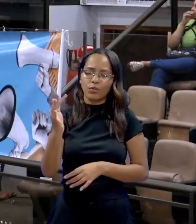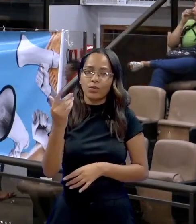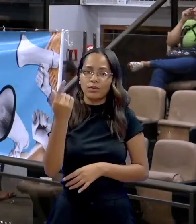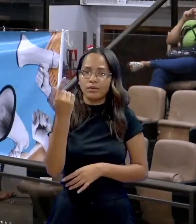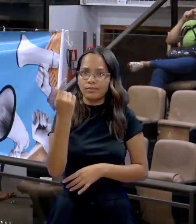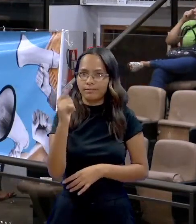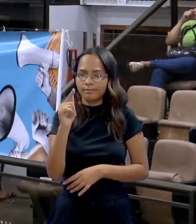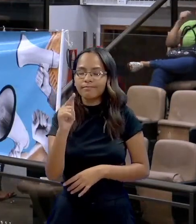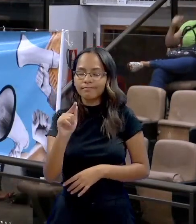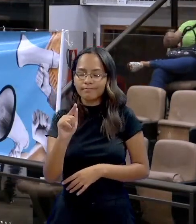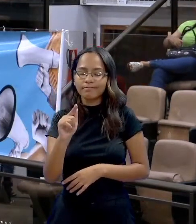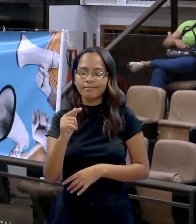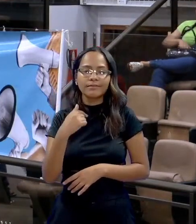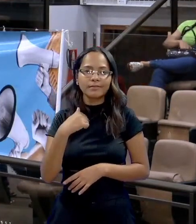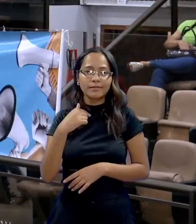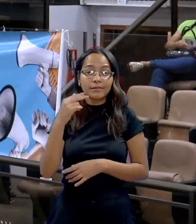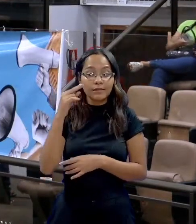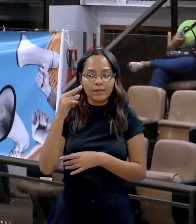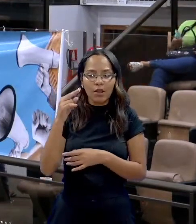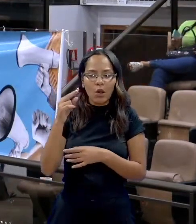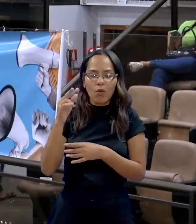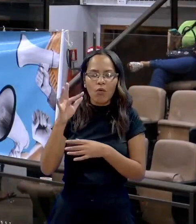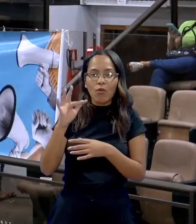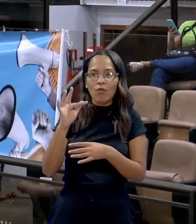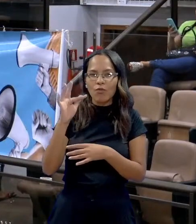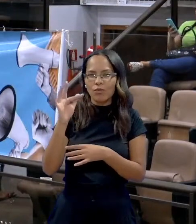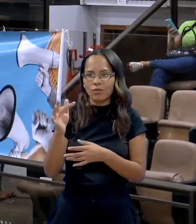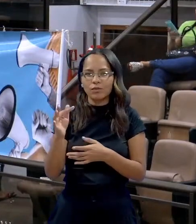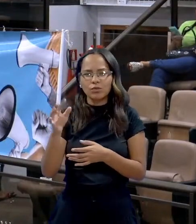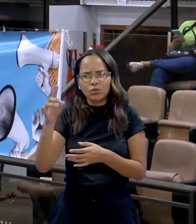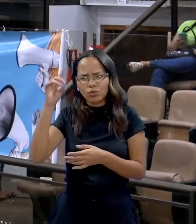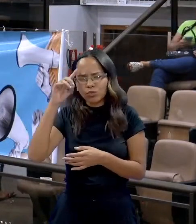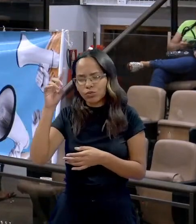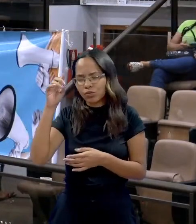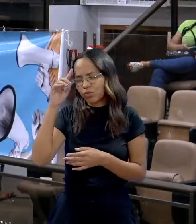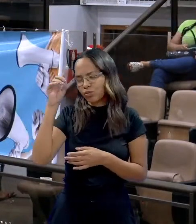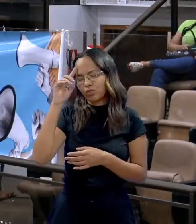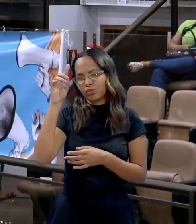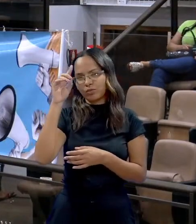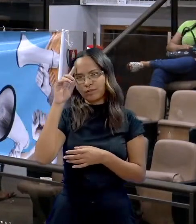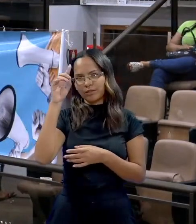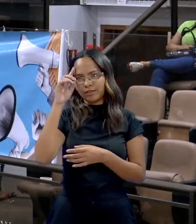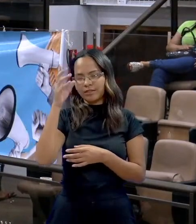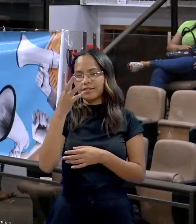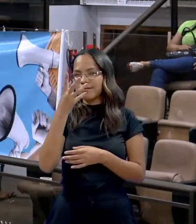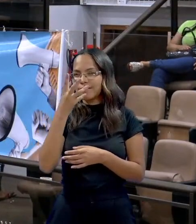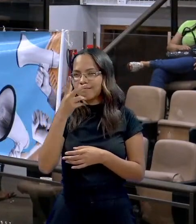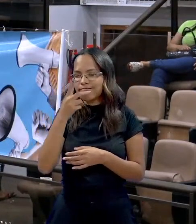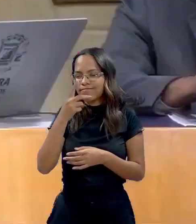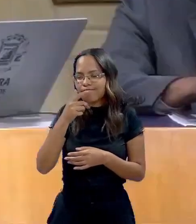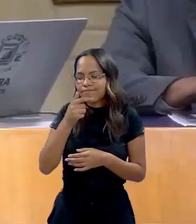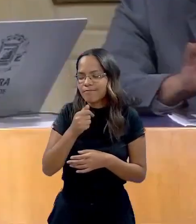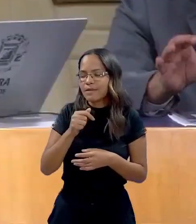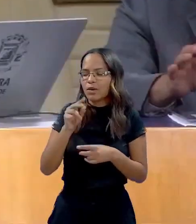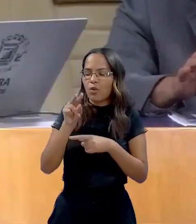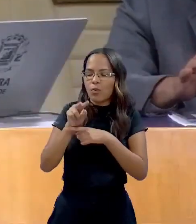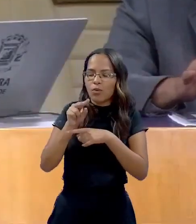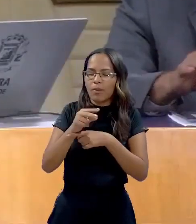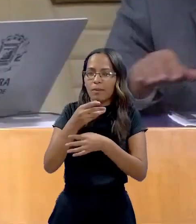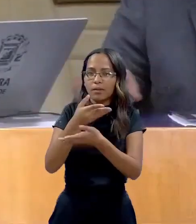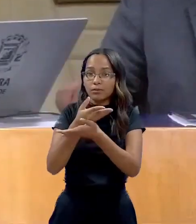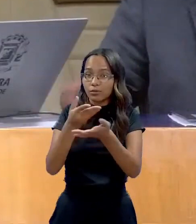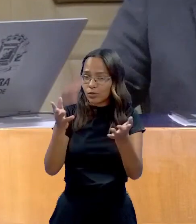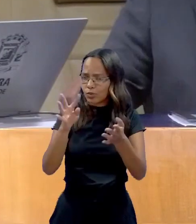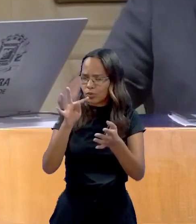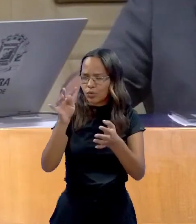O futuro de Goiânia passa diariamente nas mãos desses trabalhadores e dessas trabalhadoras. Então, eu queria saudá-los de